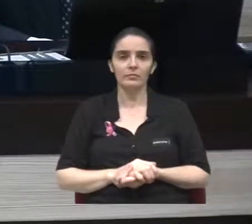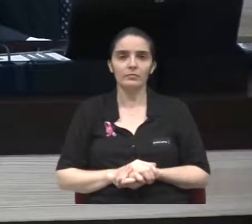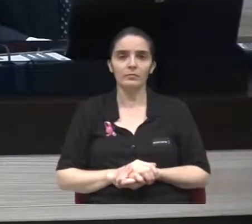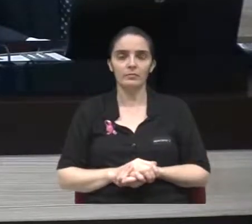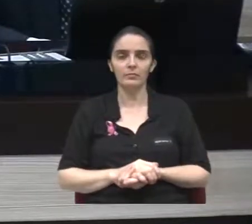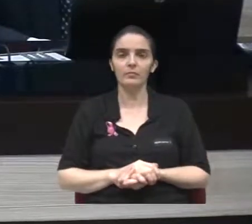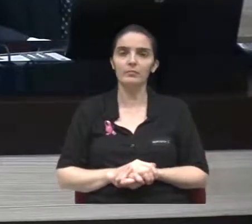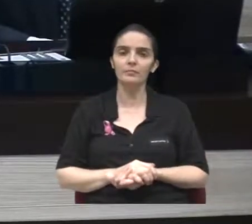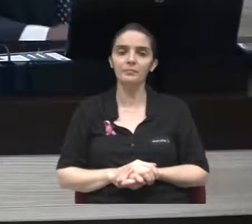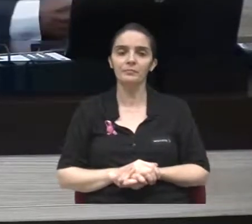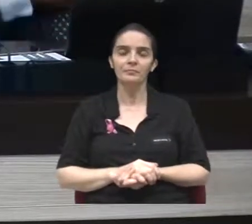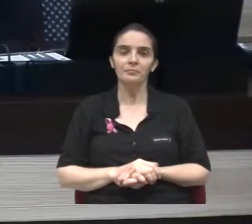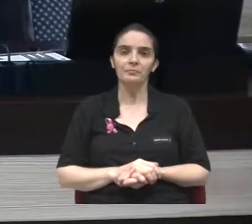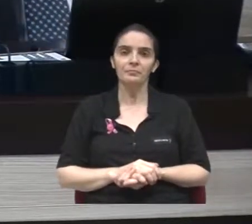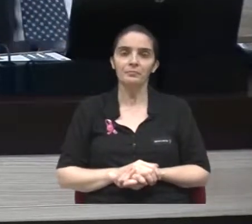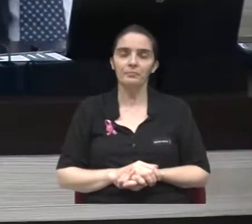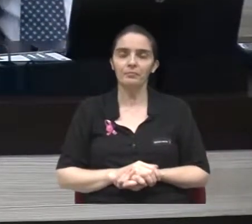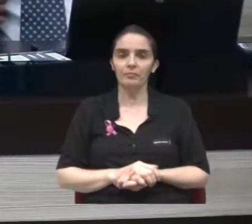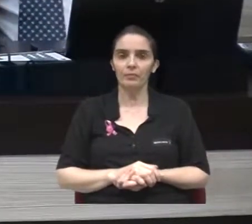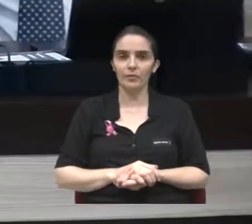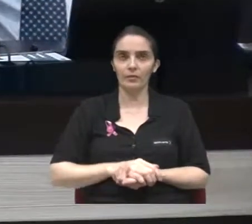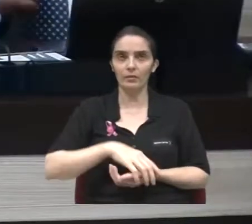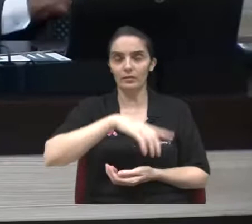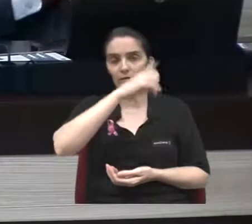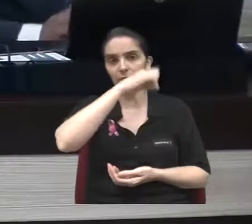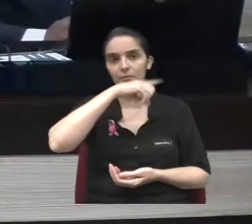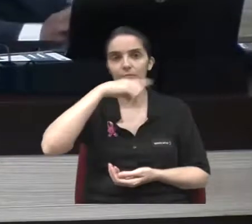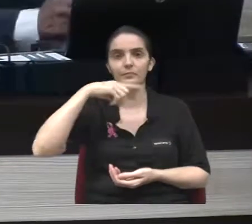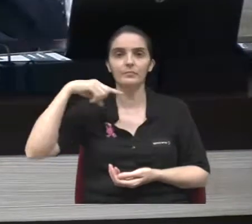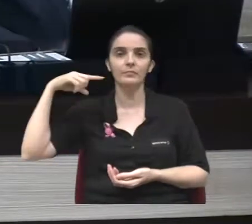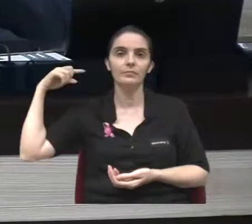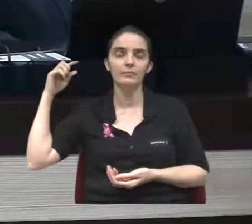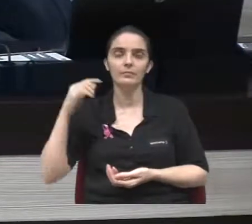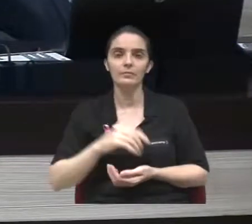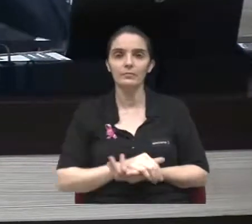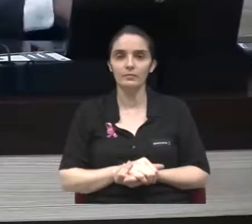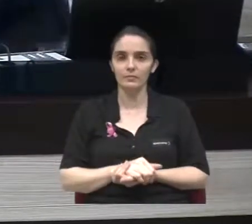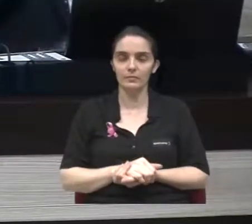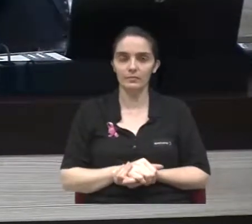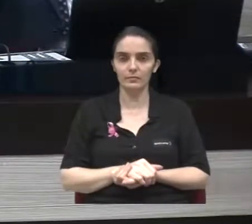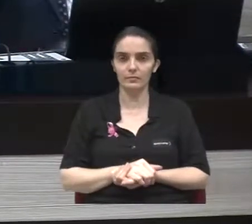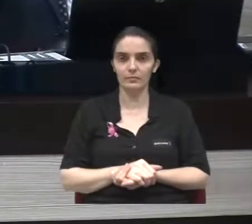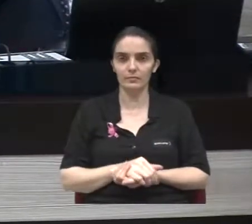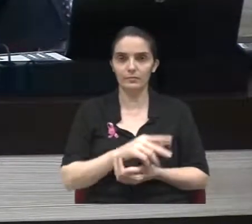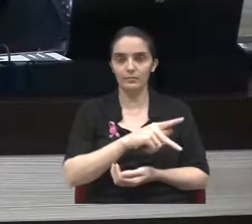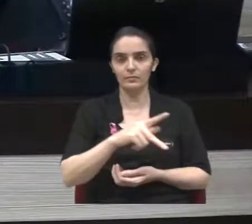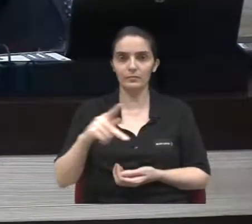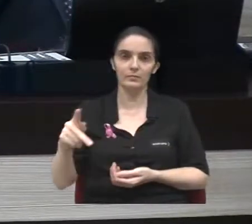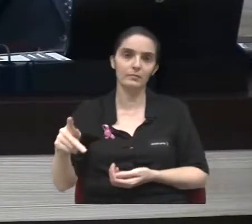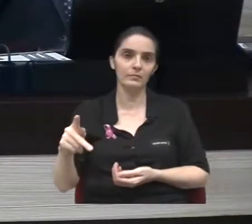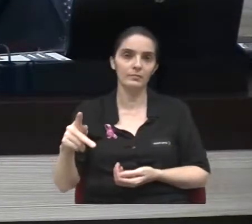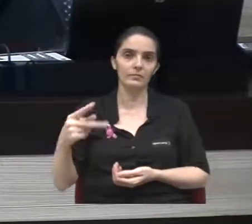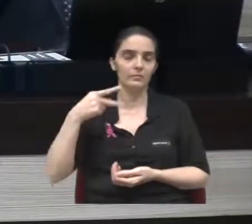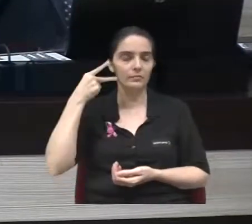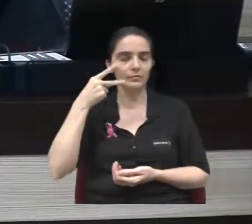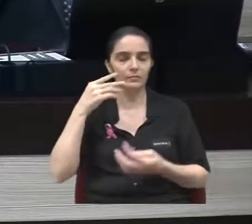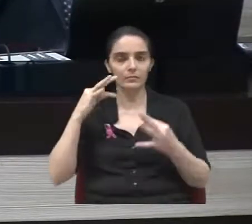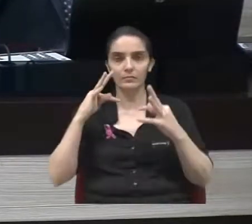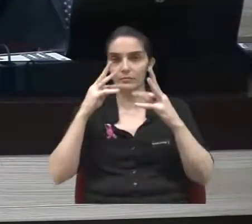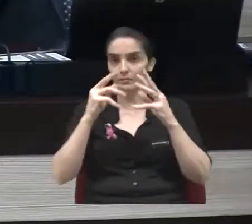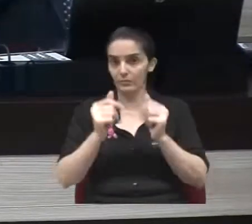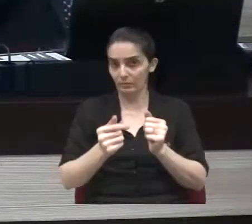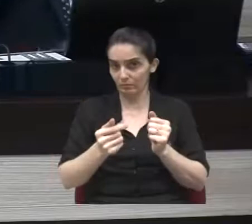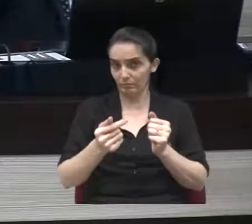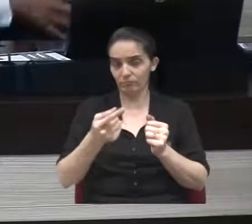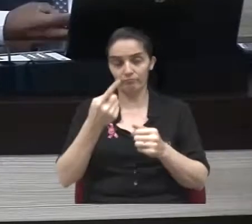presidente. Para discutir o requerimento, vereadora doutora Mayra Costa. Senhor presidente, nobres colegas, a todos que nos assistem, nos ouvem,